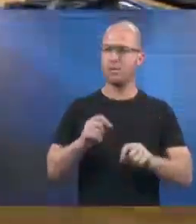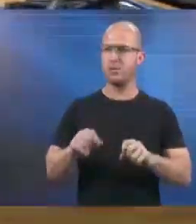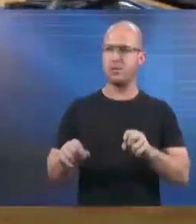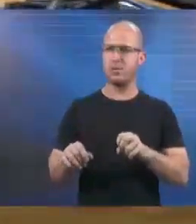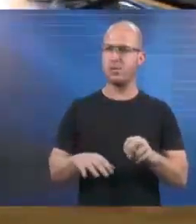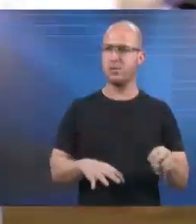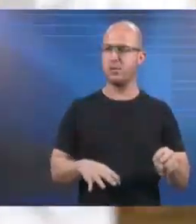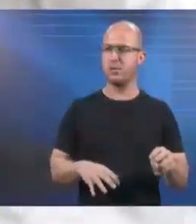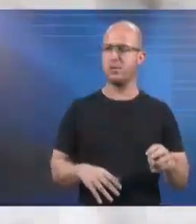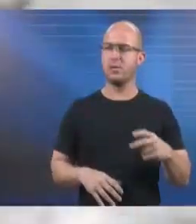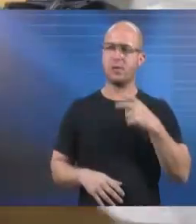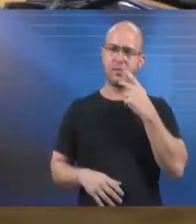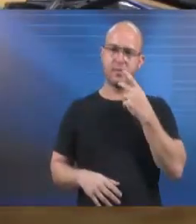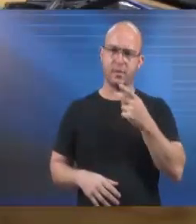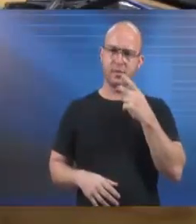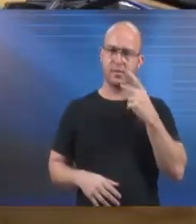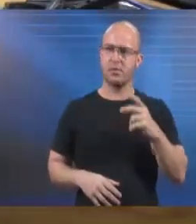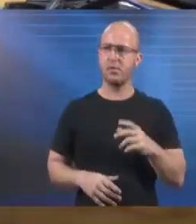informar